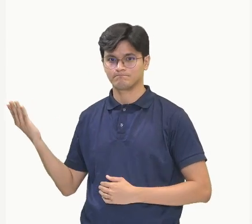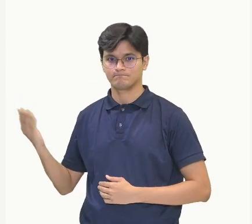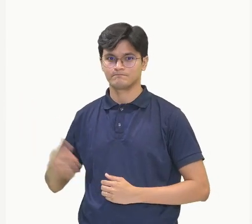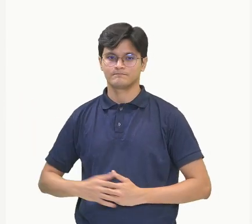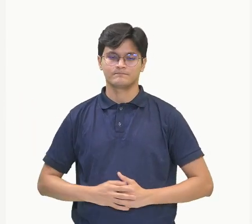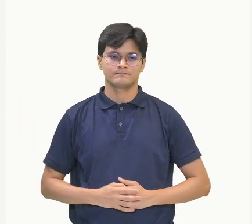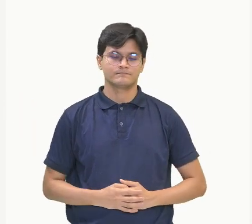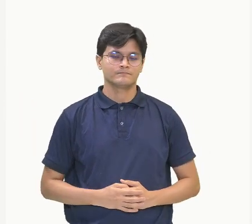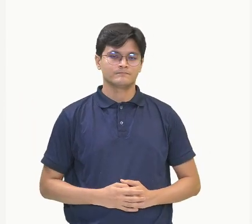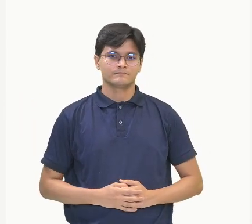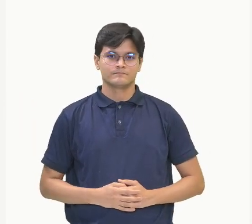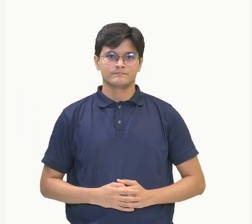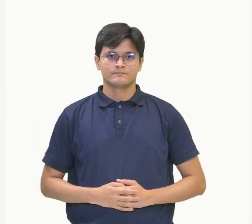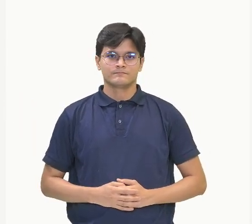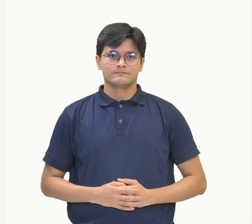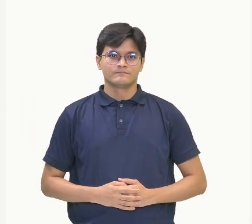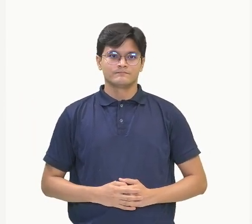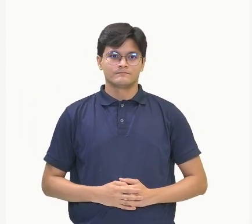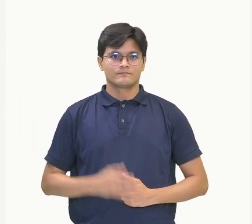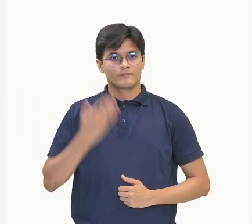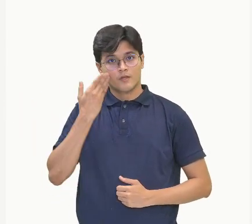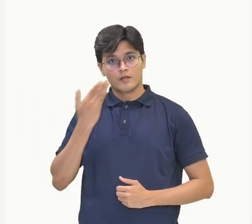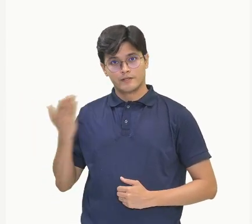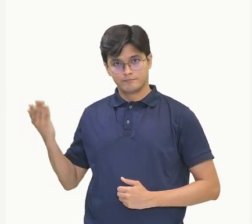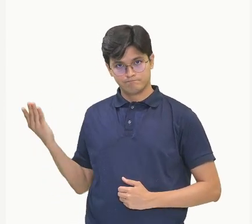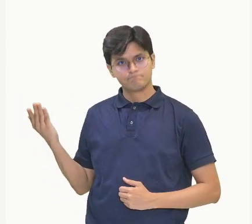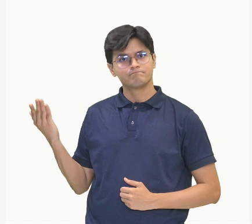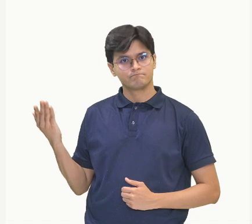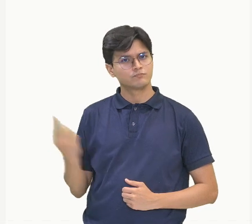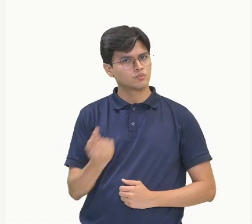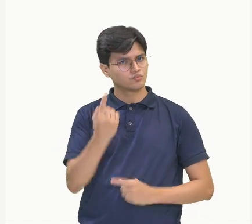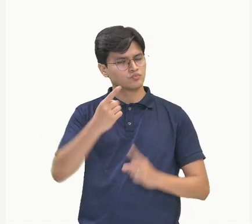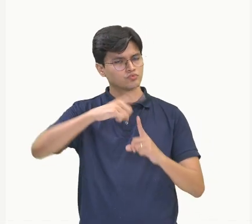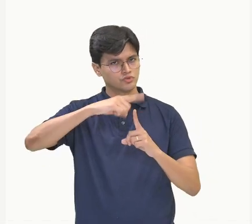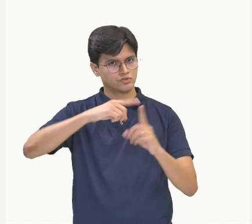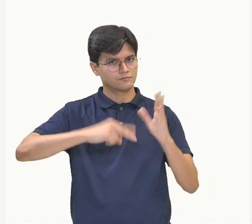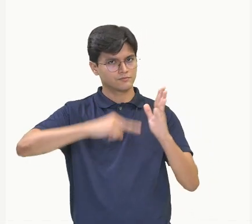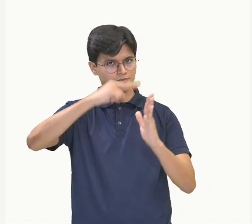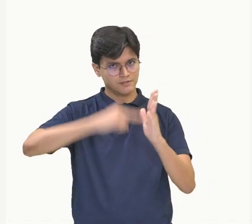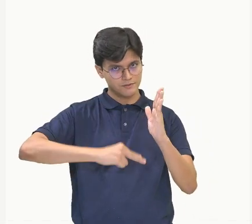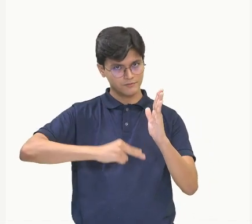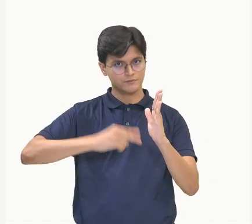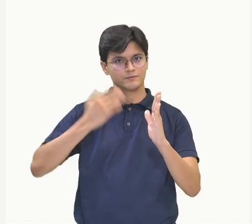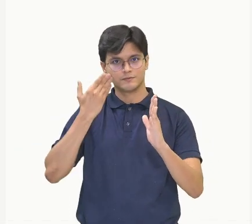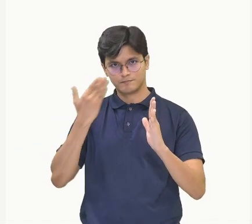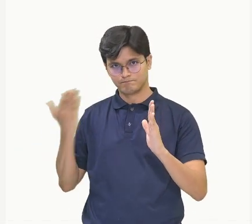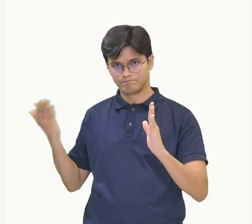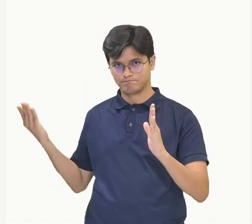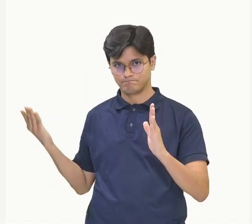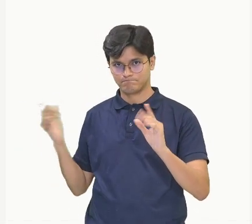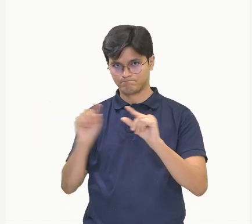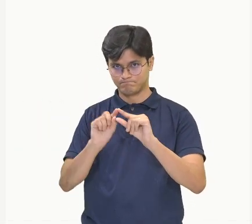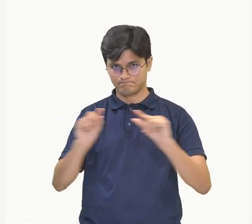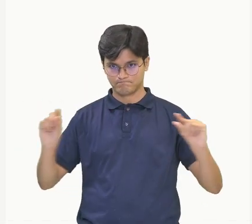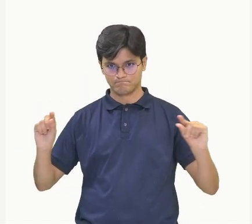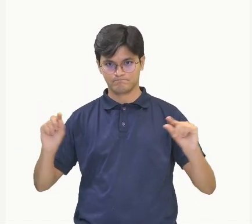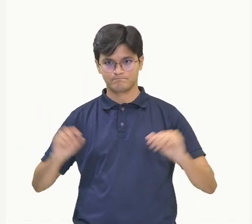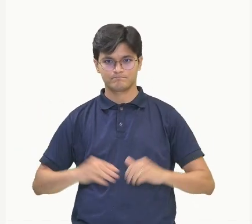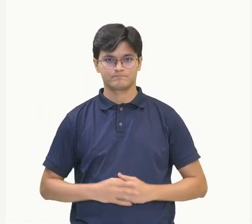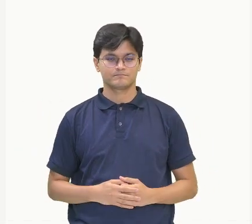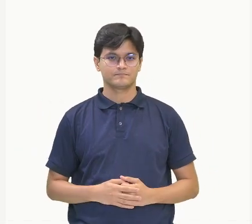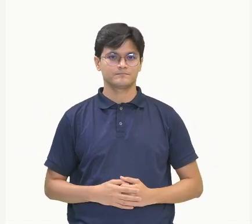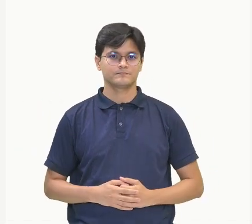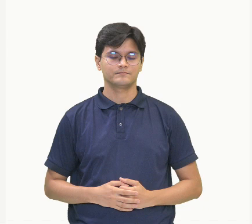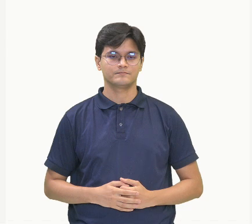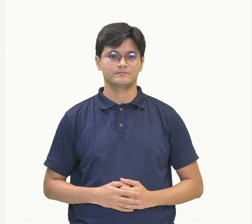tenho 1 milésimo. Essa seria a forma, uma das formas de leitura. 18 inteiros, 3 décimos, 9 centésimos